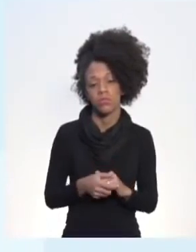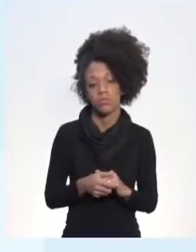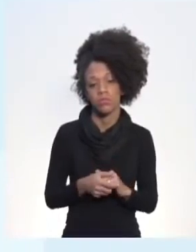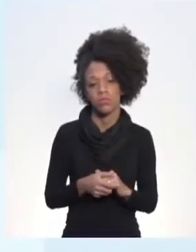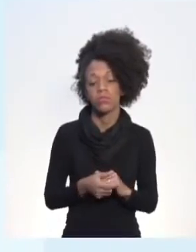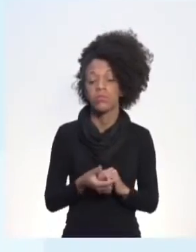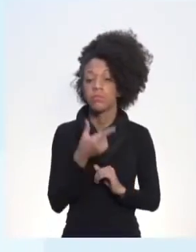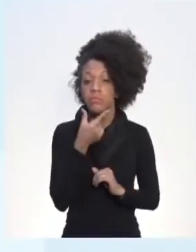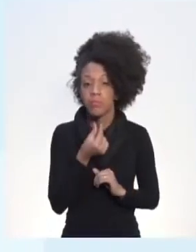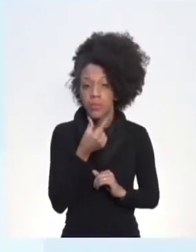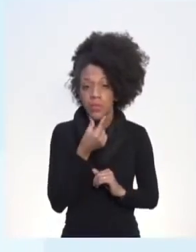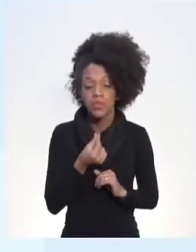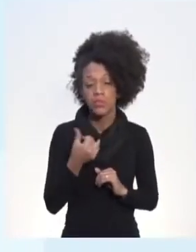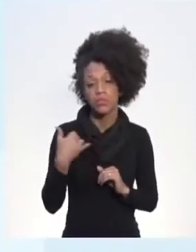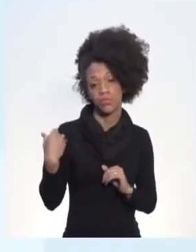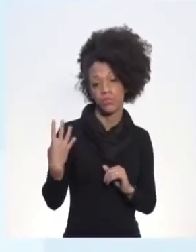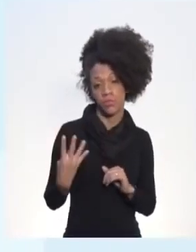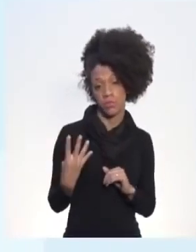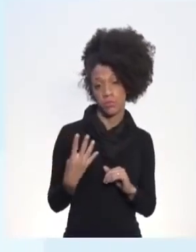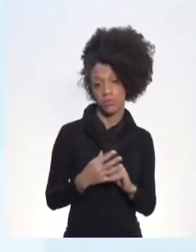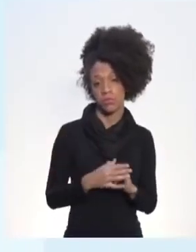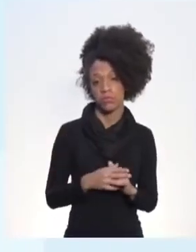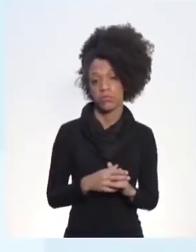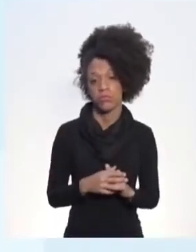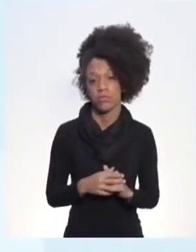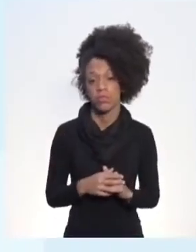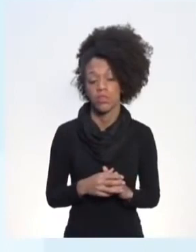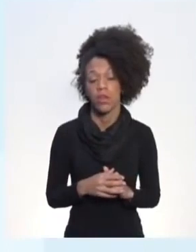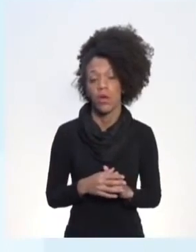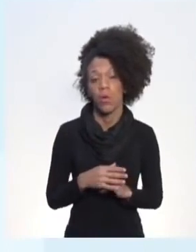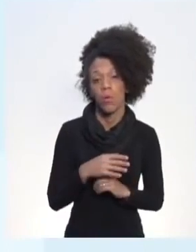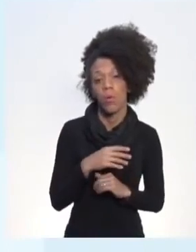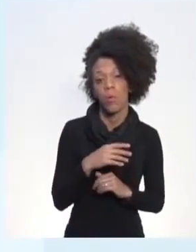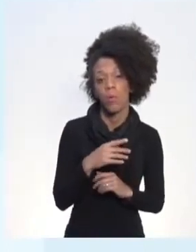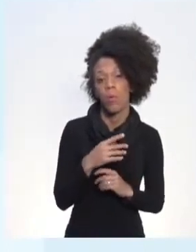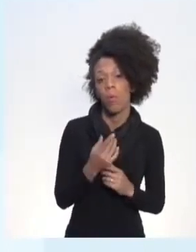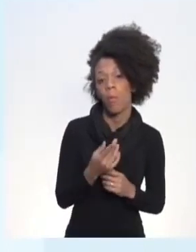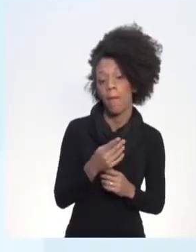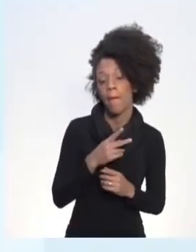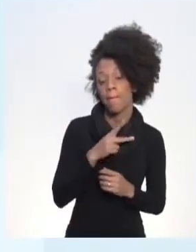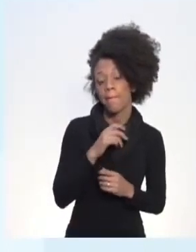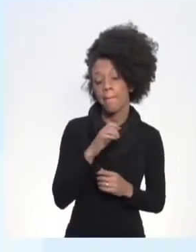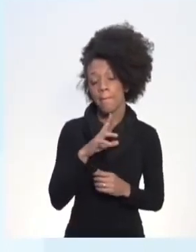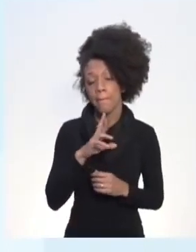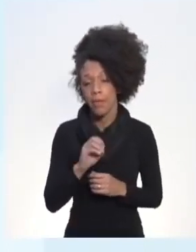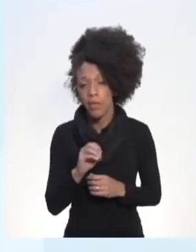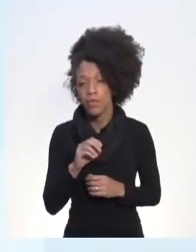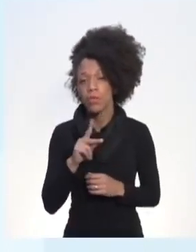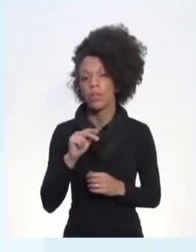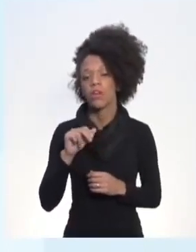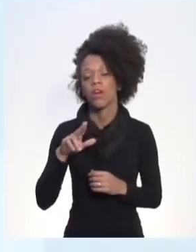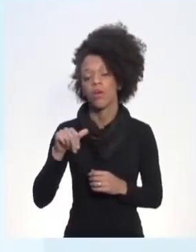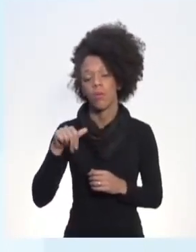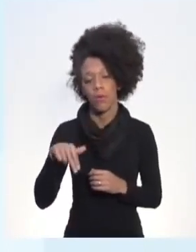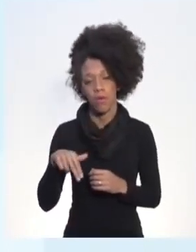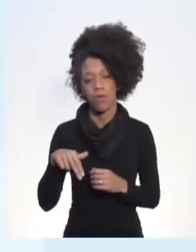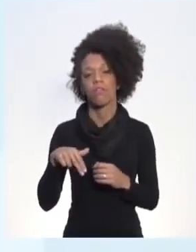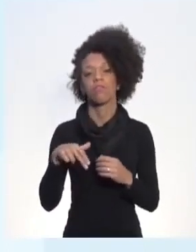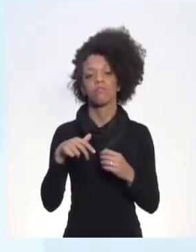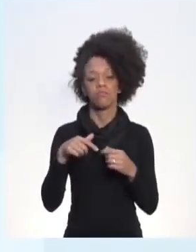Um menino. O Cauã Pedro colocou um menino de 3 anos. De 4